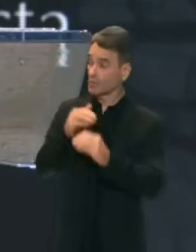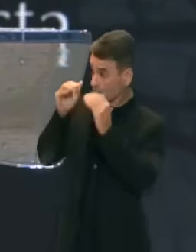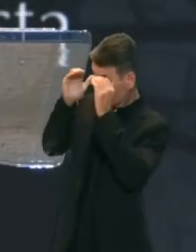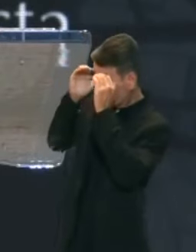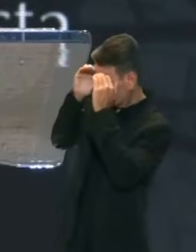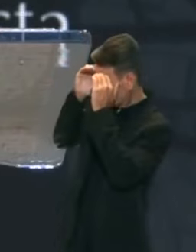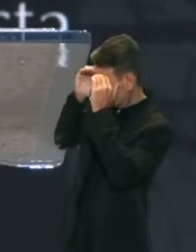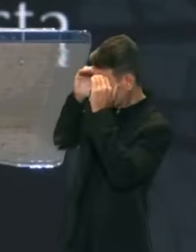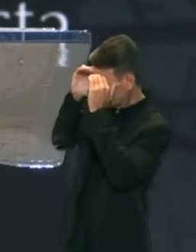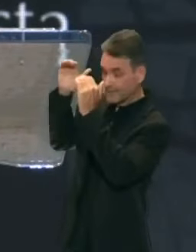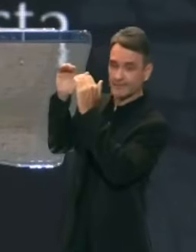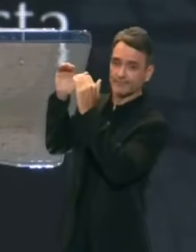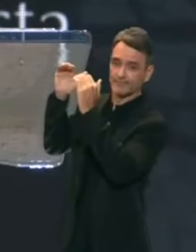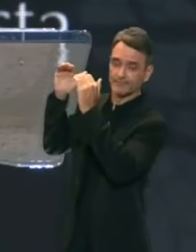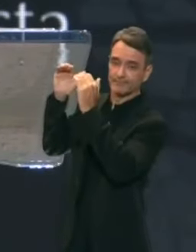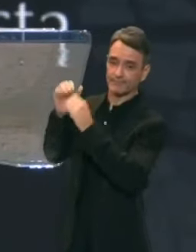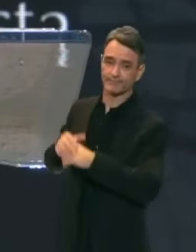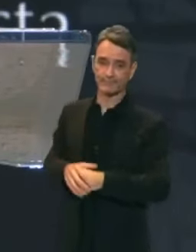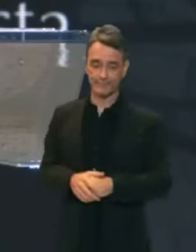seus mandamentos,